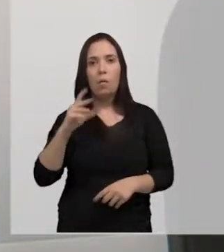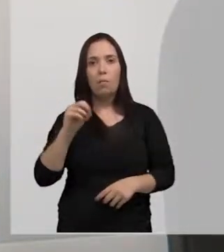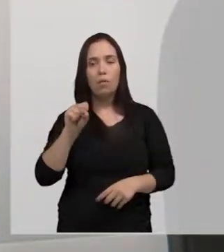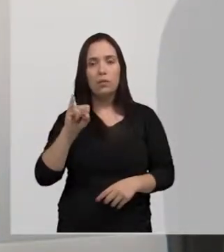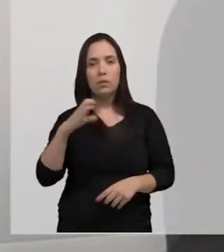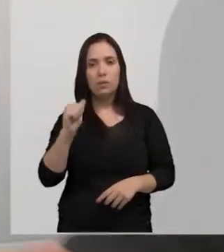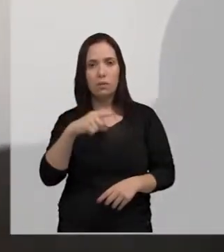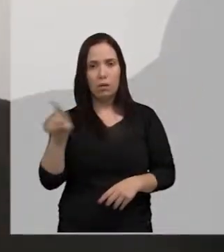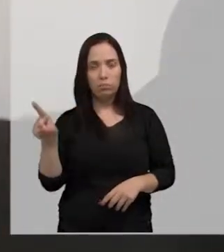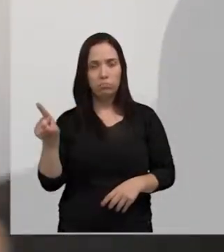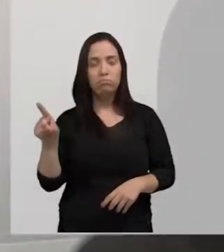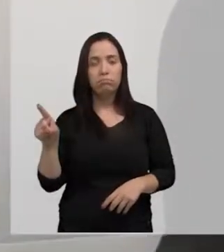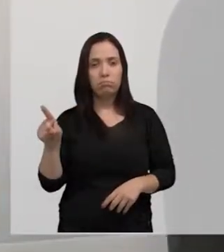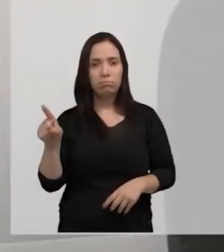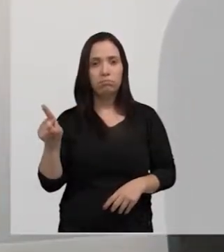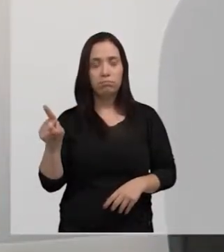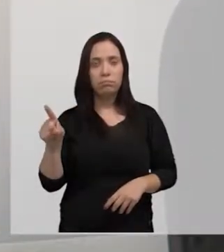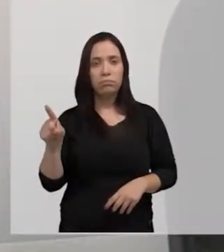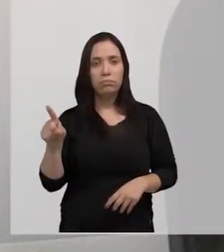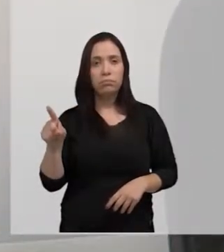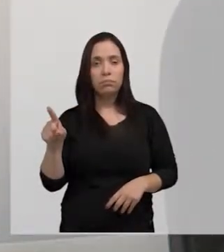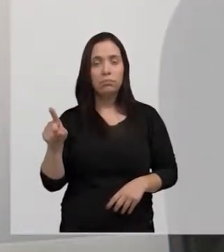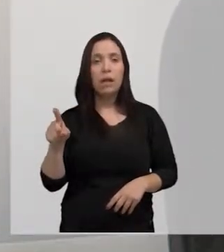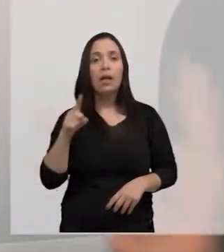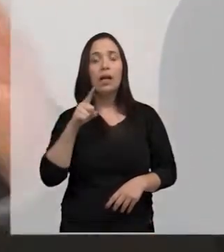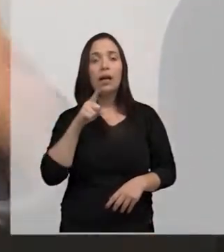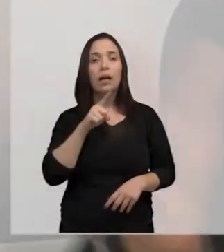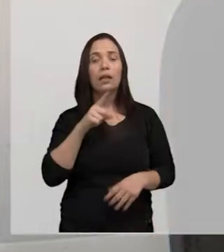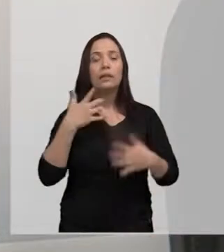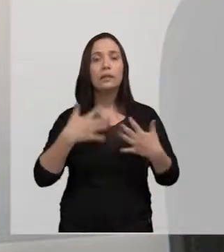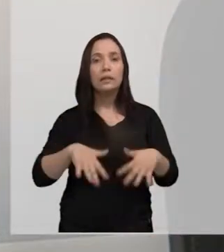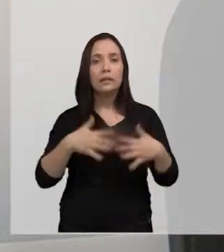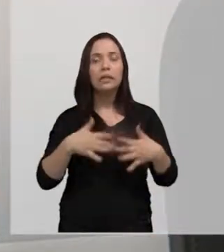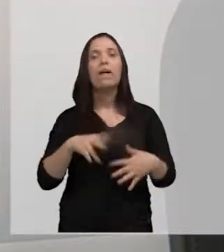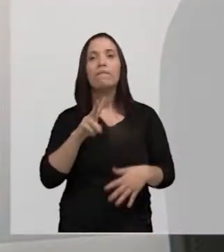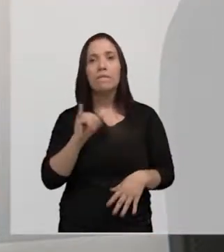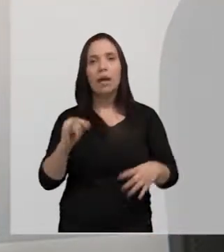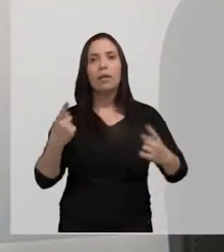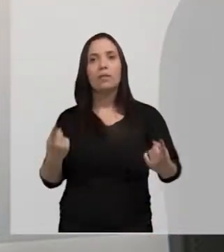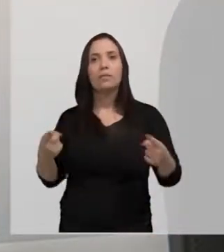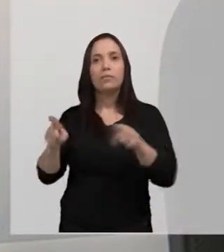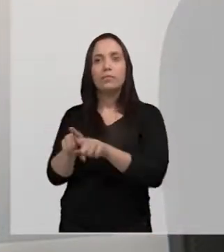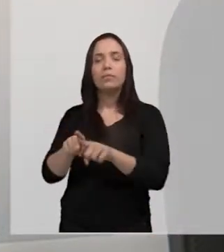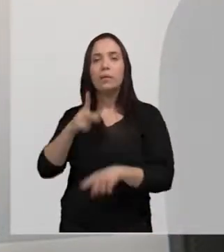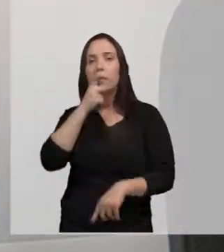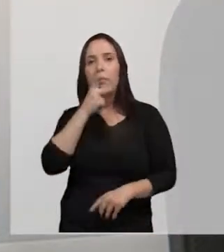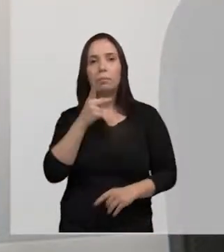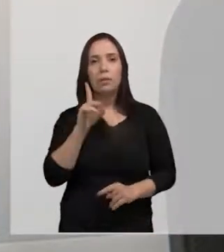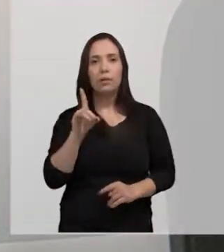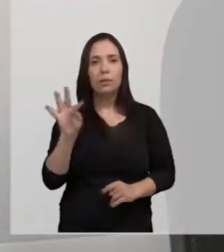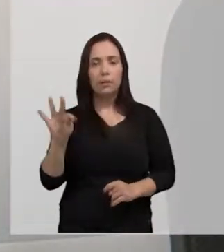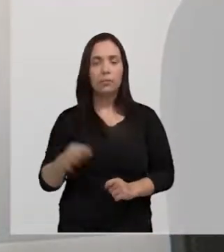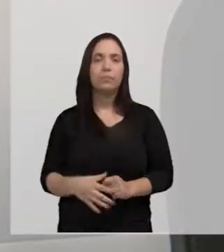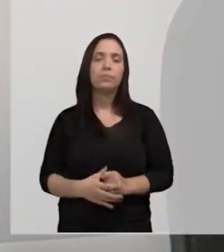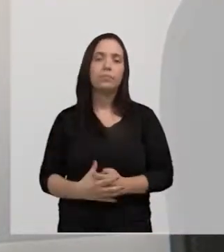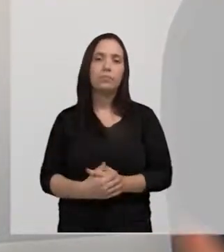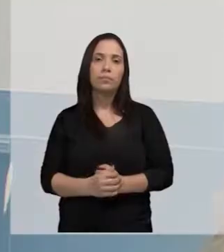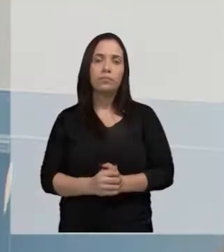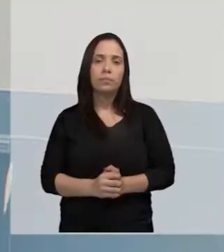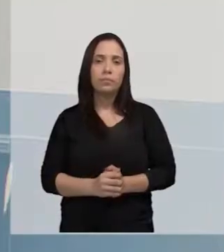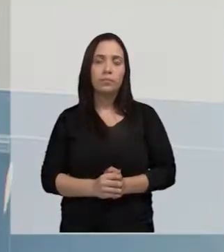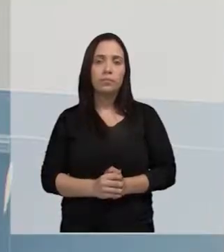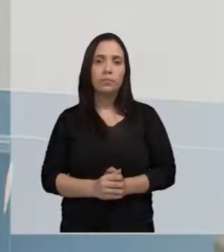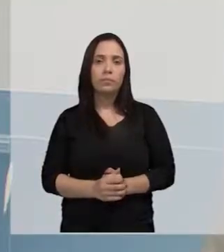Messias Bolsonaro. Onde é que ele encontraria guarita? No PDT de Ciro Gomes. Mas... Isso